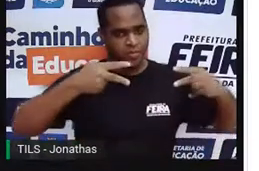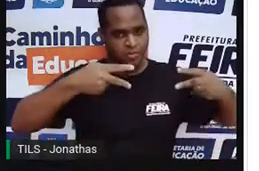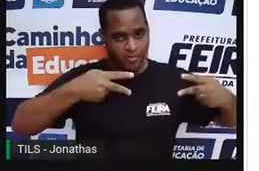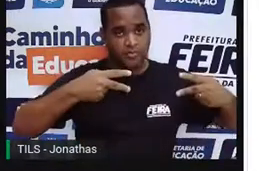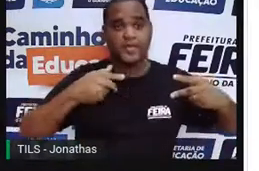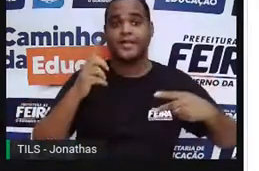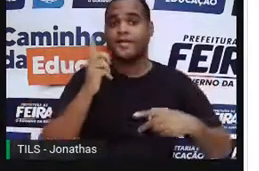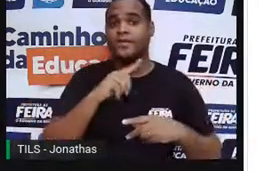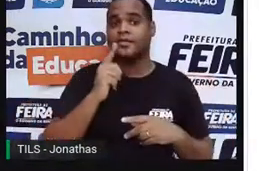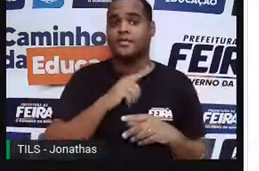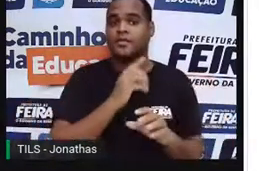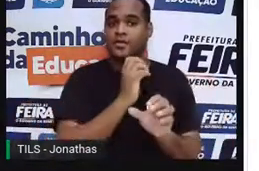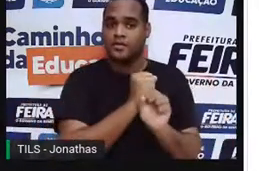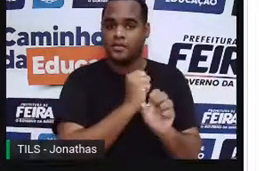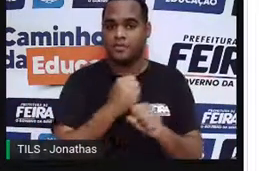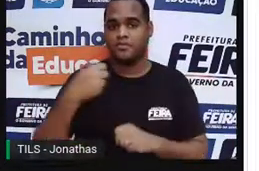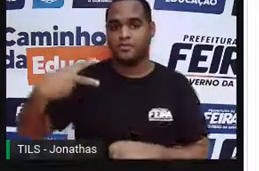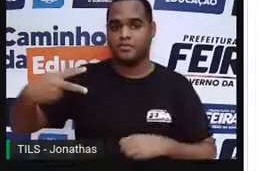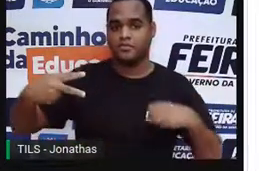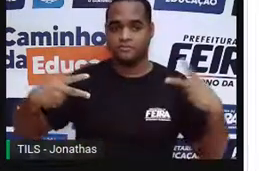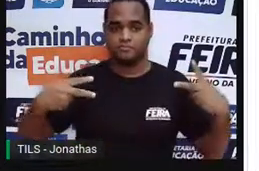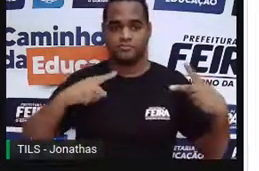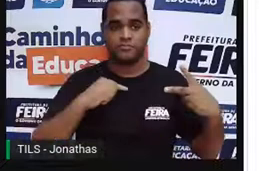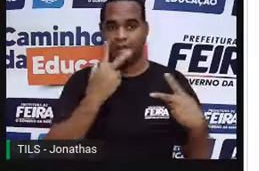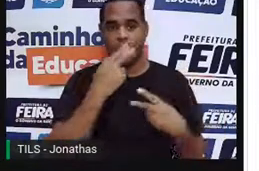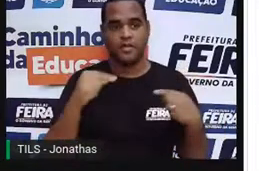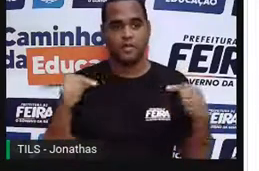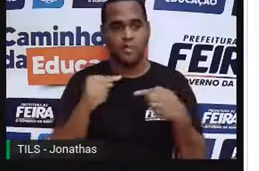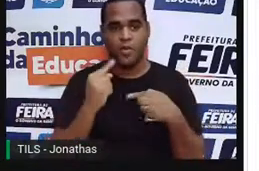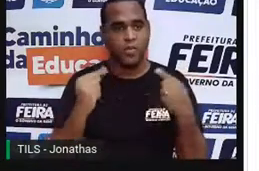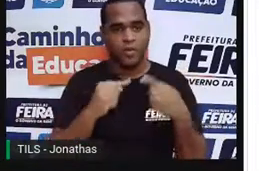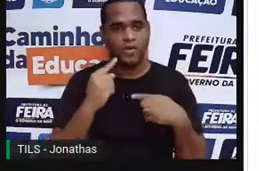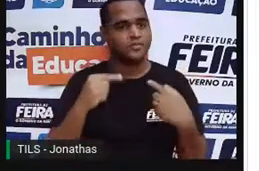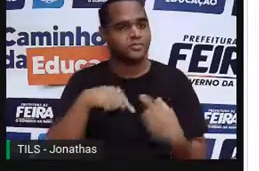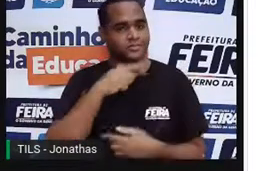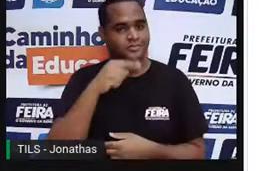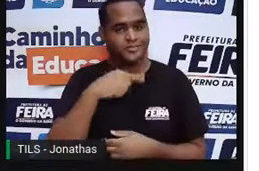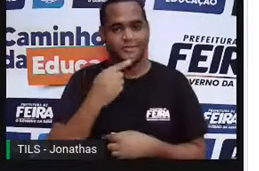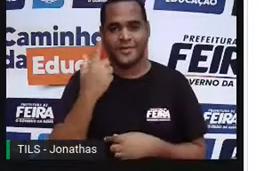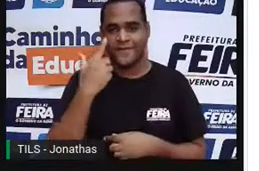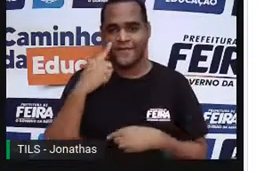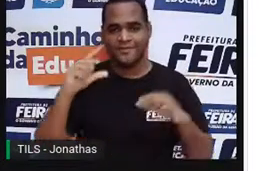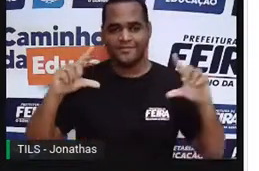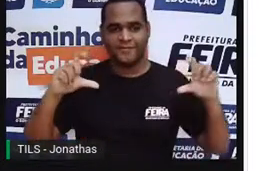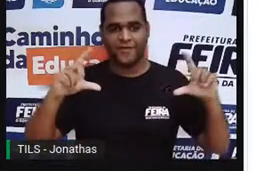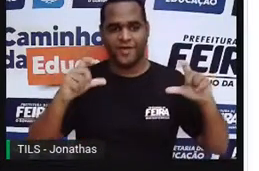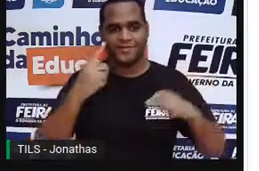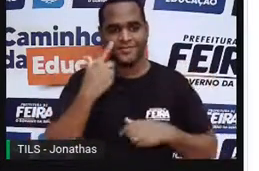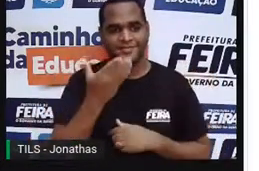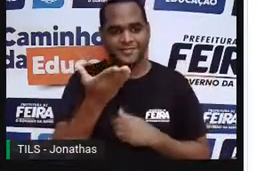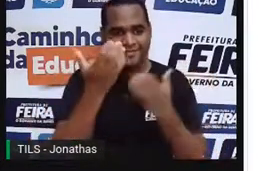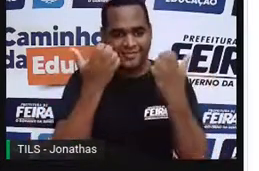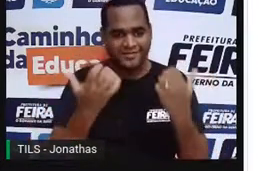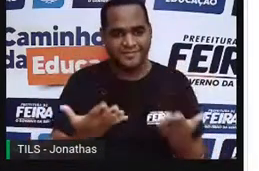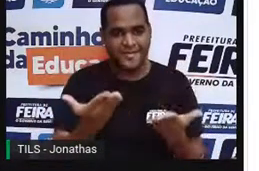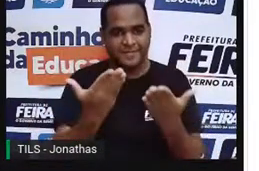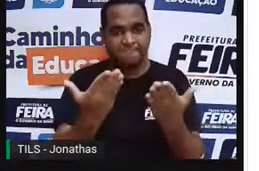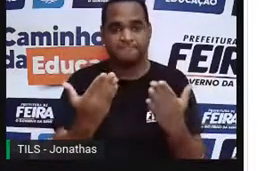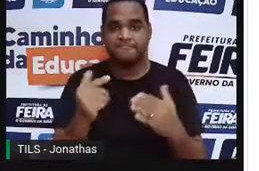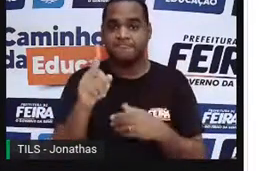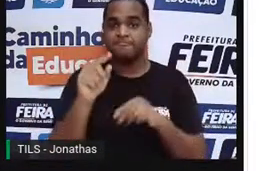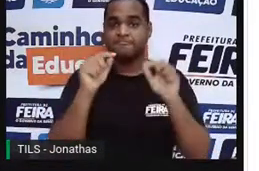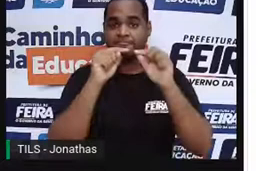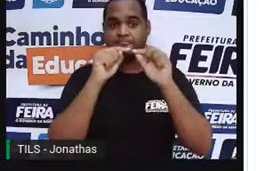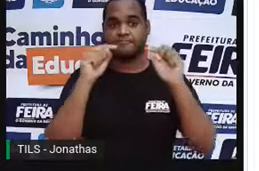que a gente consegue encontrar dois pares de lados que não se tocam como essa figura aqui ó esse lado de